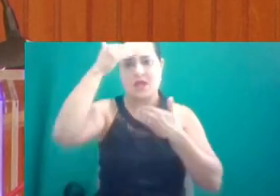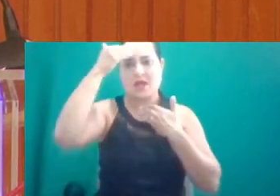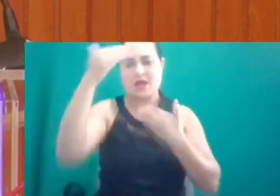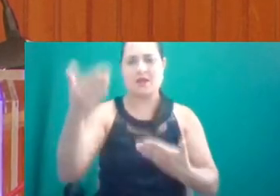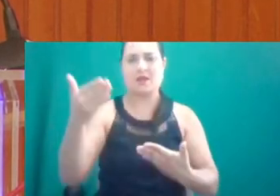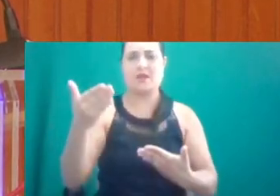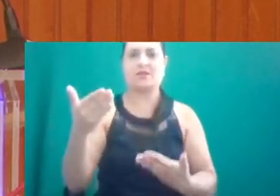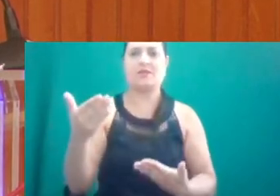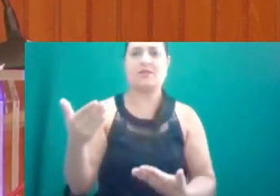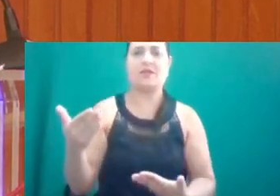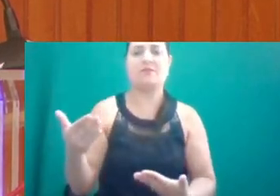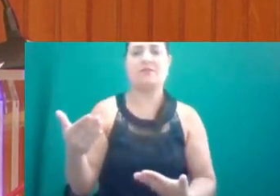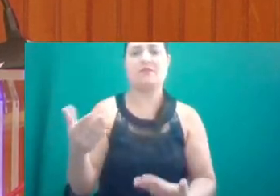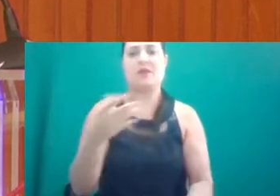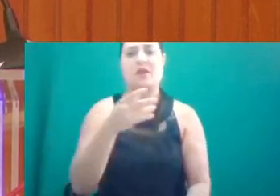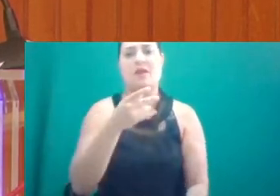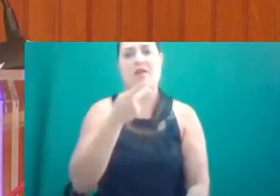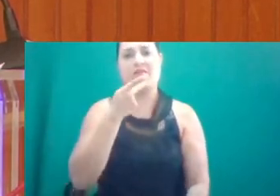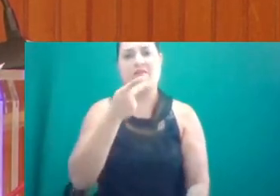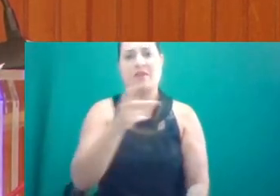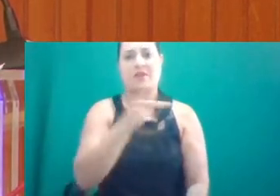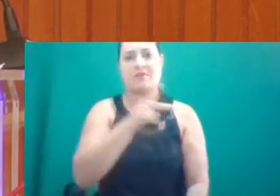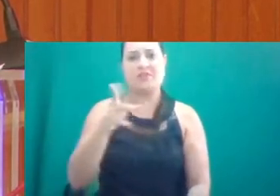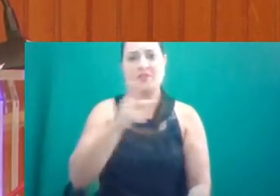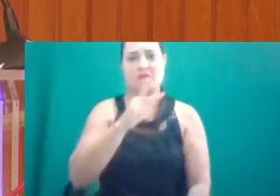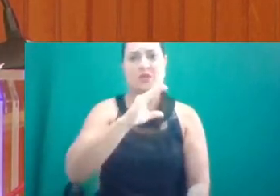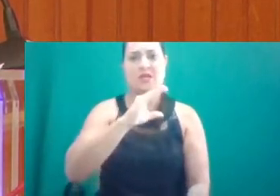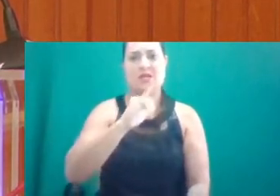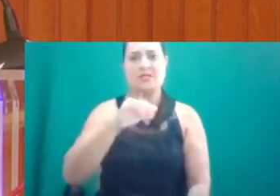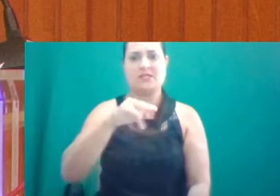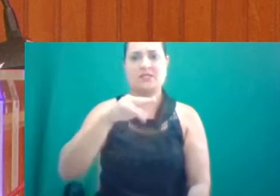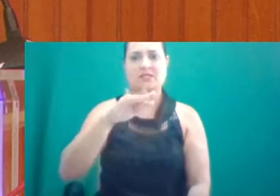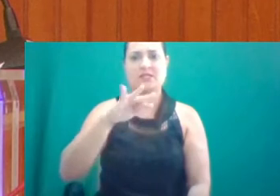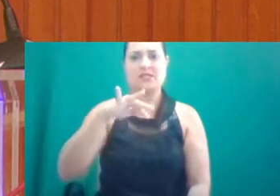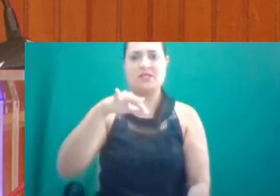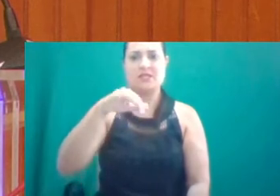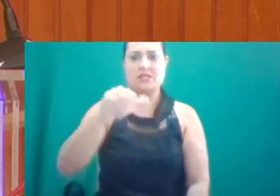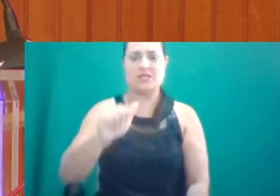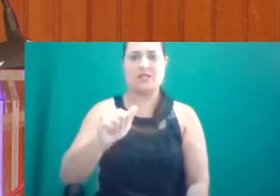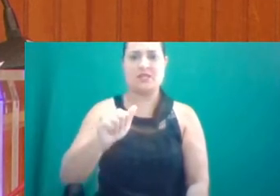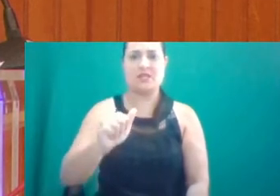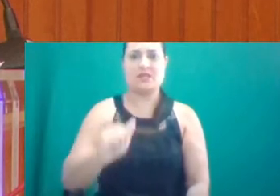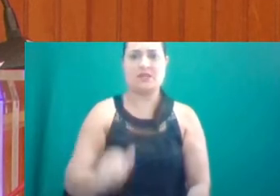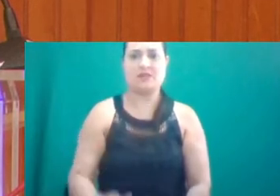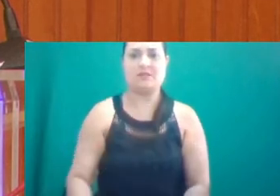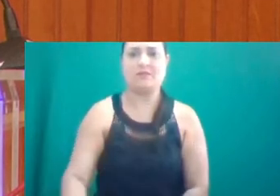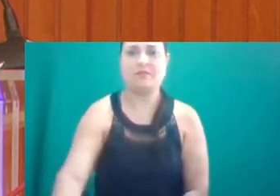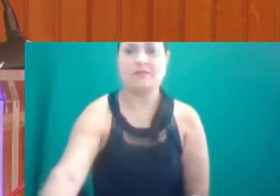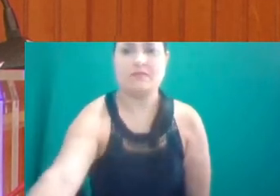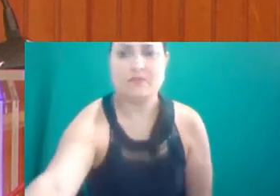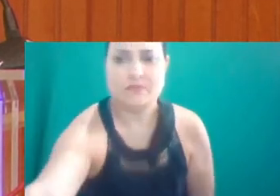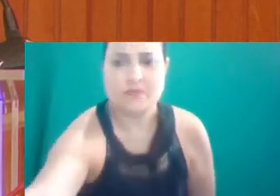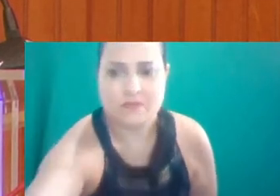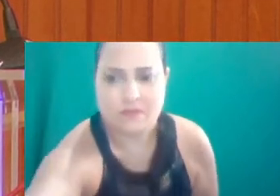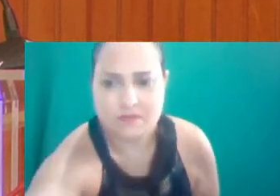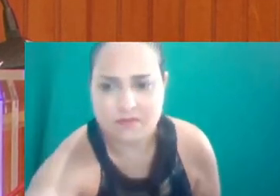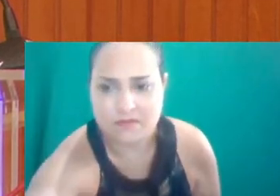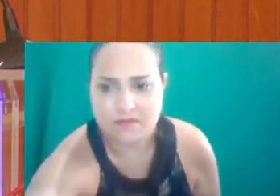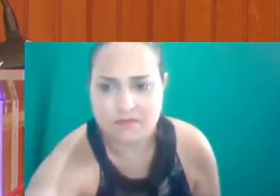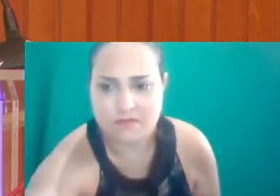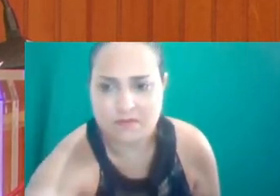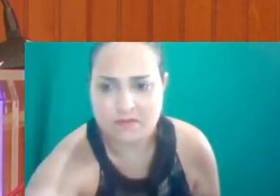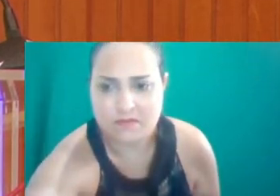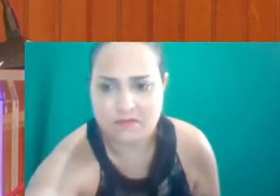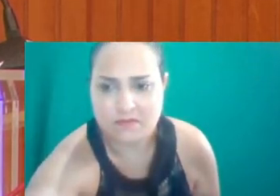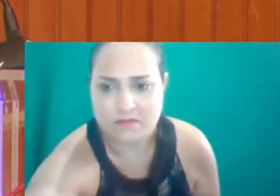Bacharelado em Administração, juramentista Mirela Patrícia Bonfim Neves. Bacharelado em